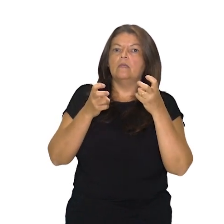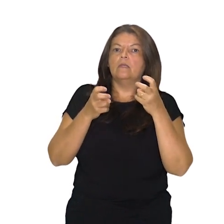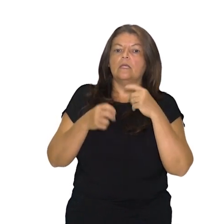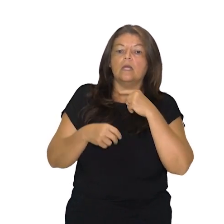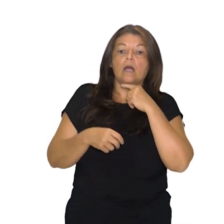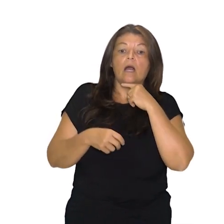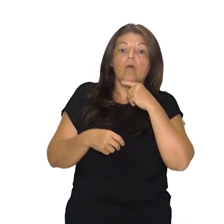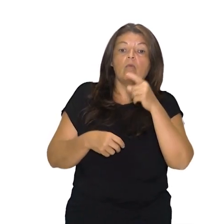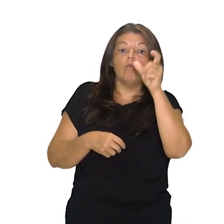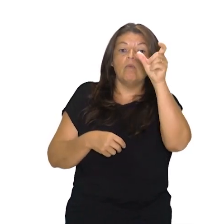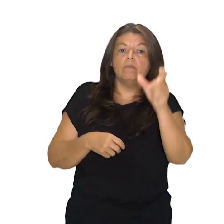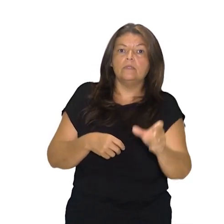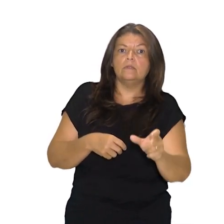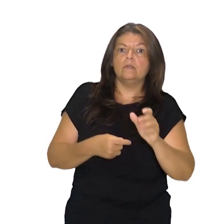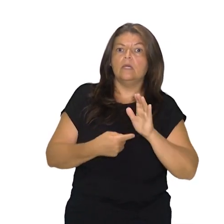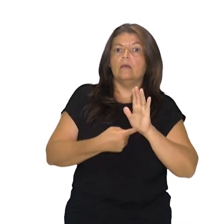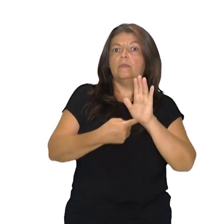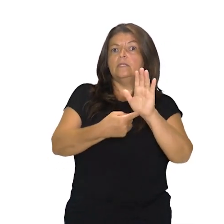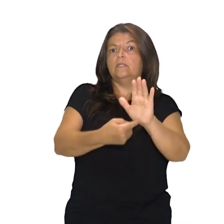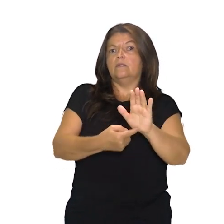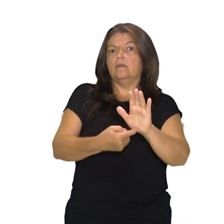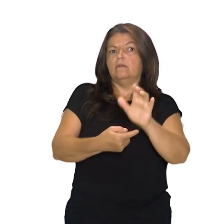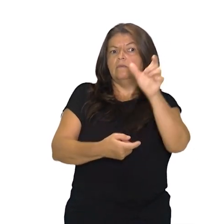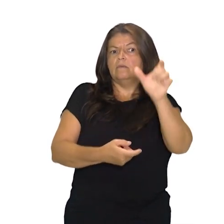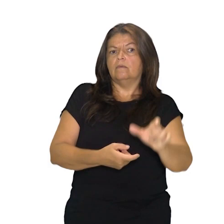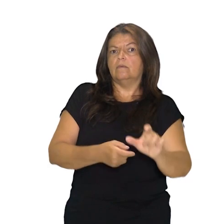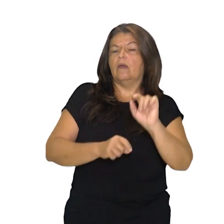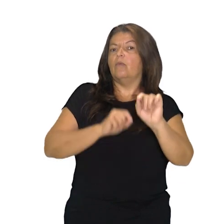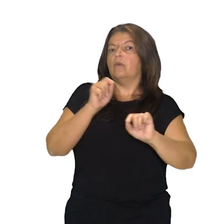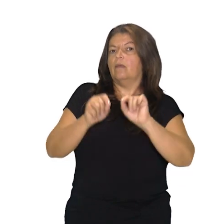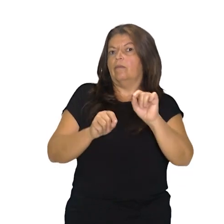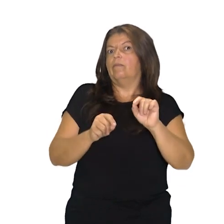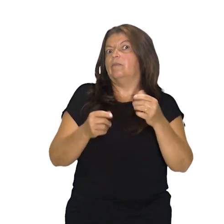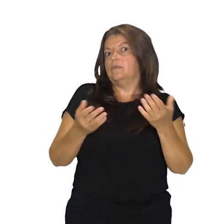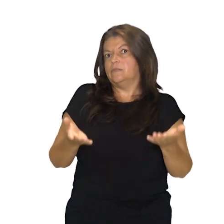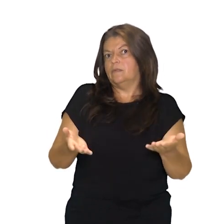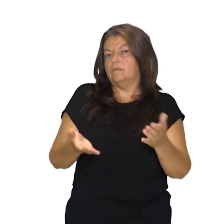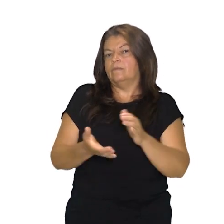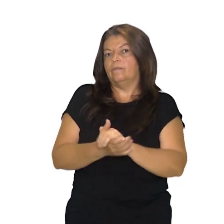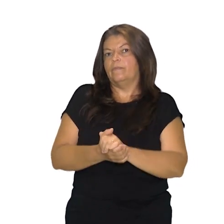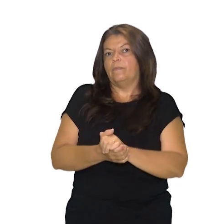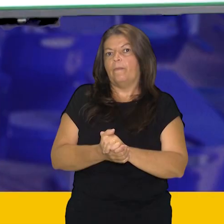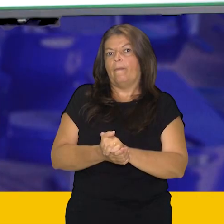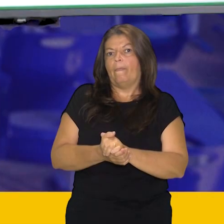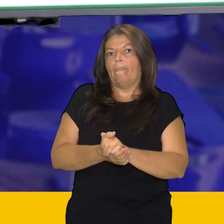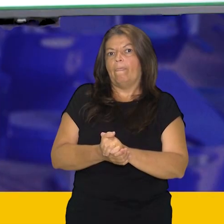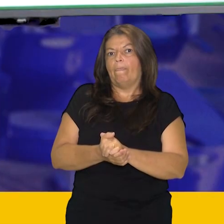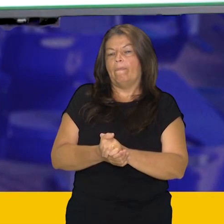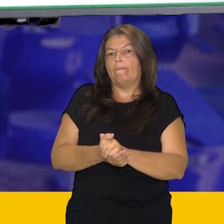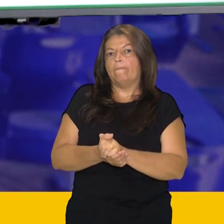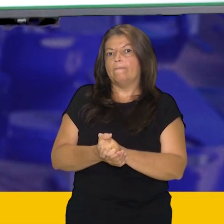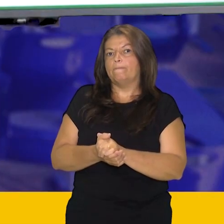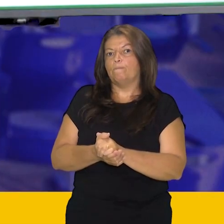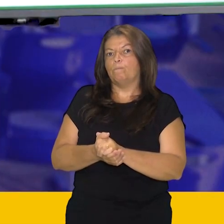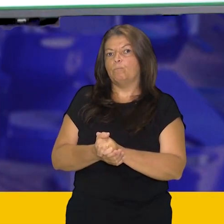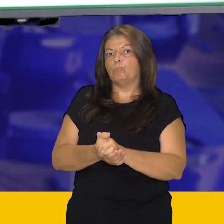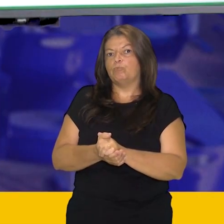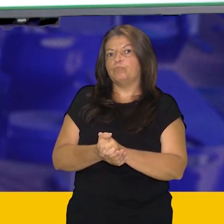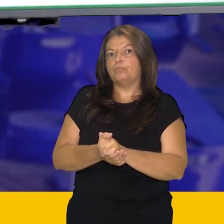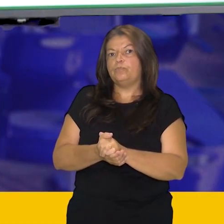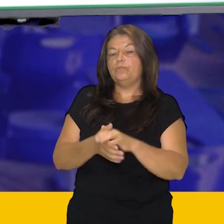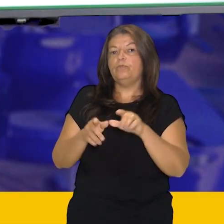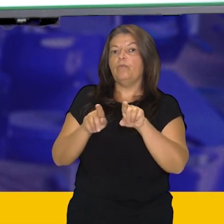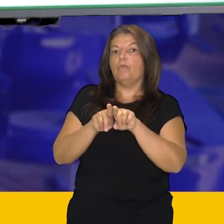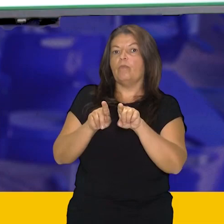está sendo representado aqui. Provavelmente o skatista, né? E aí, olha o que traz nesse